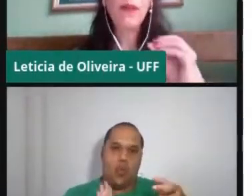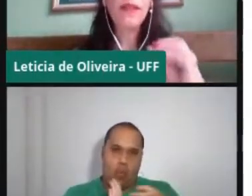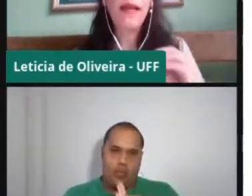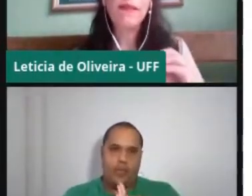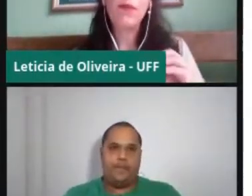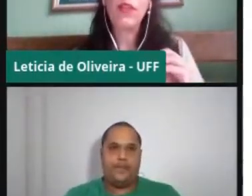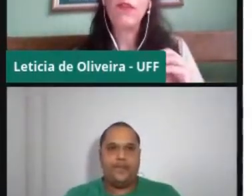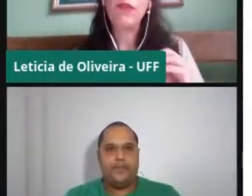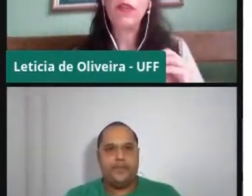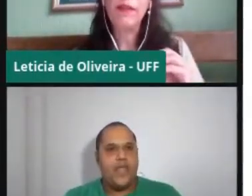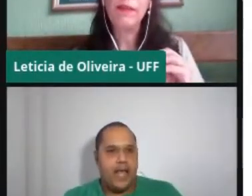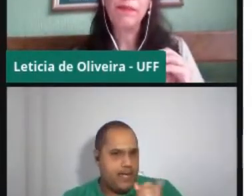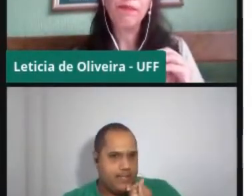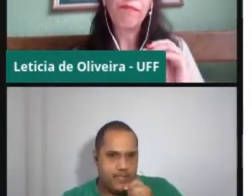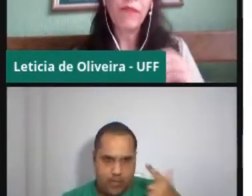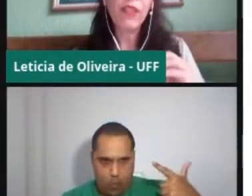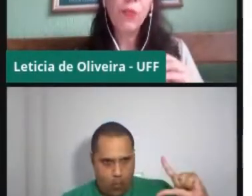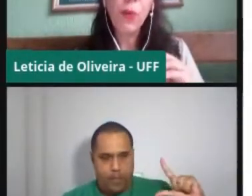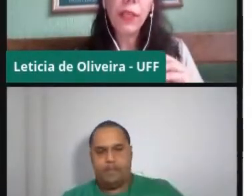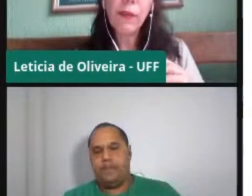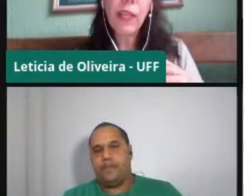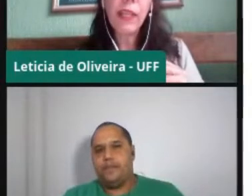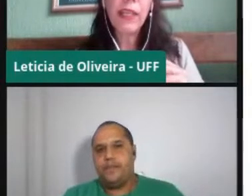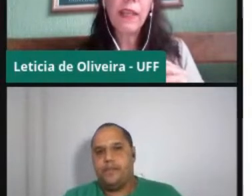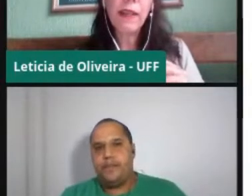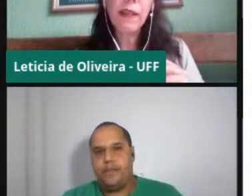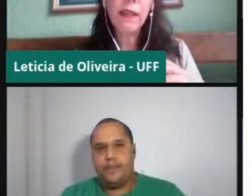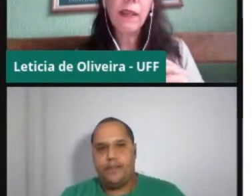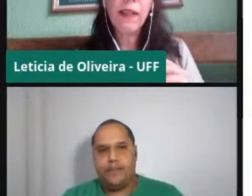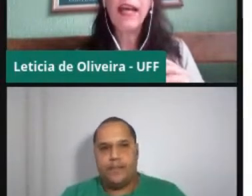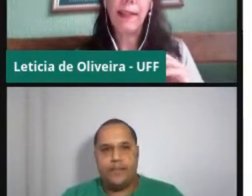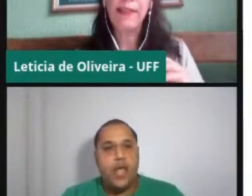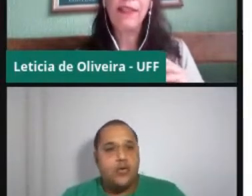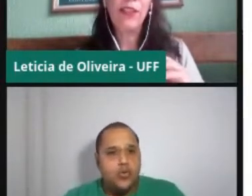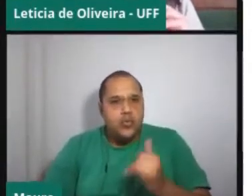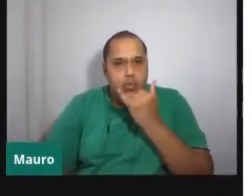Botando um exemplo ainda mais hipotético, né? Suponha que eu tenha aqui...